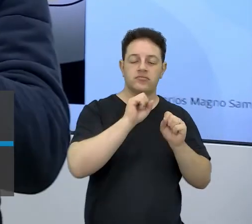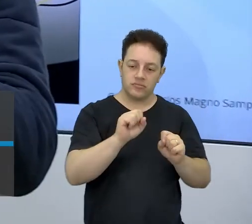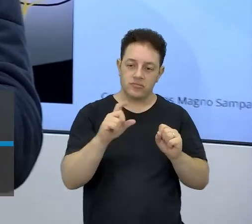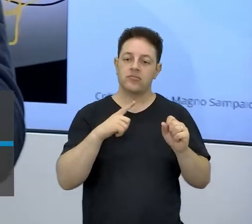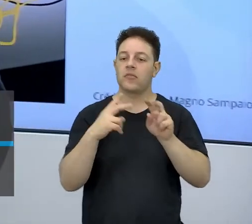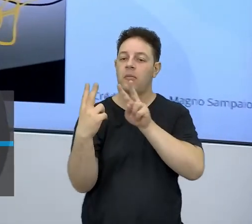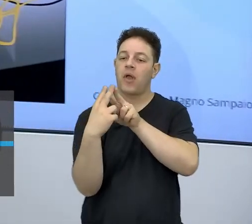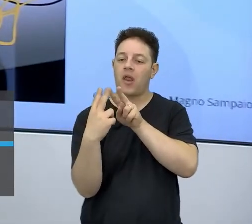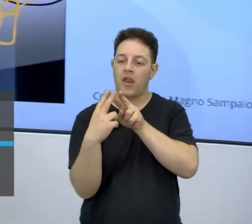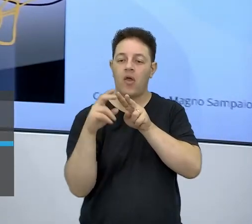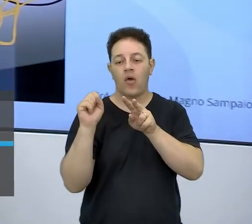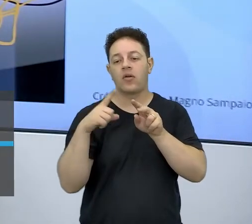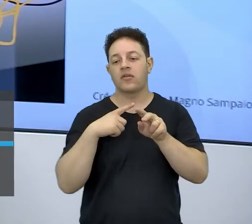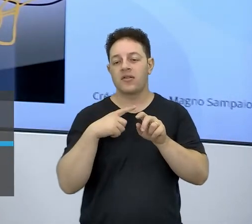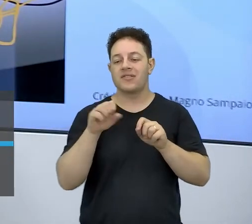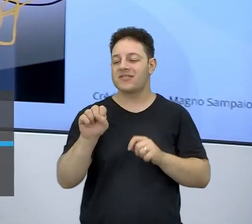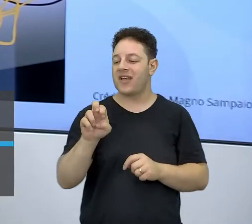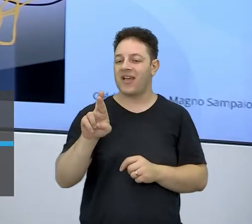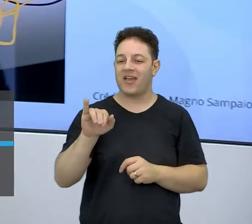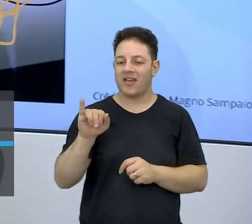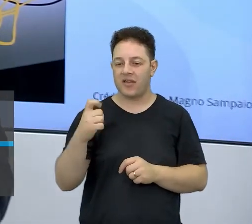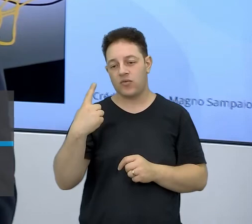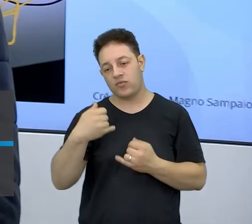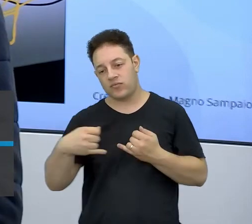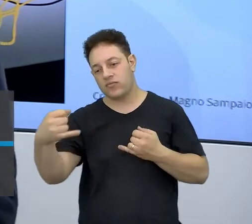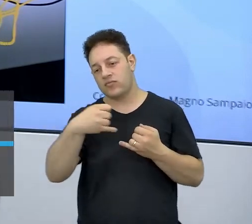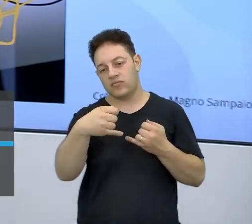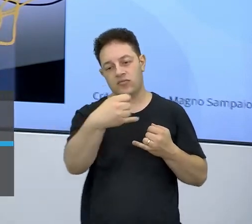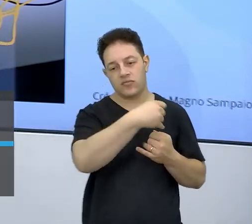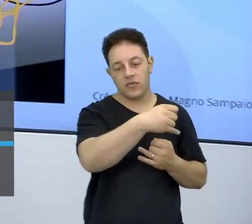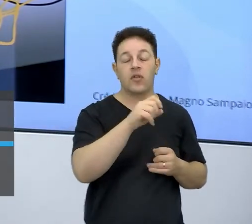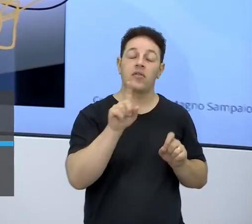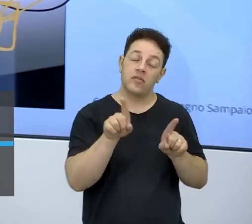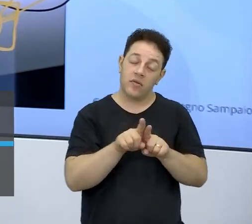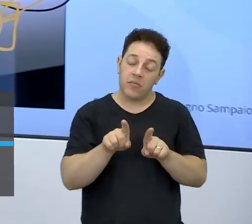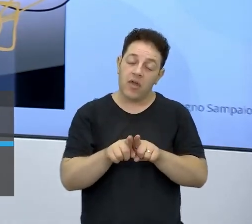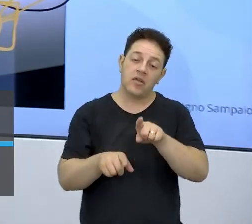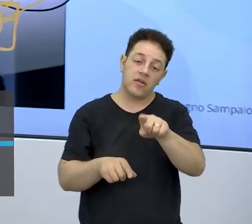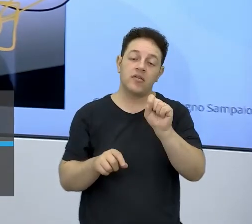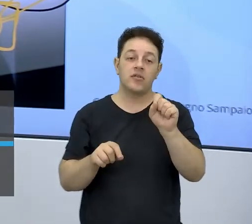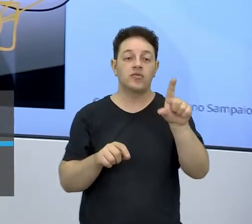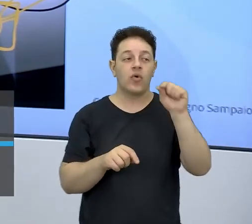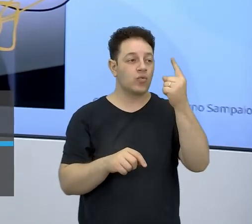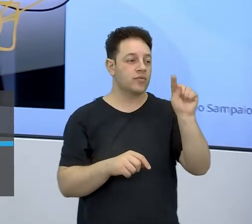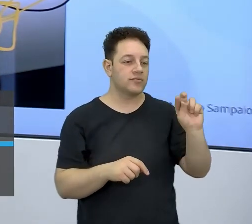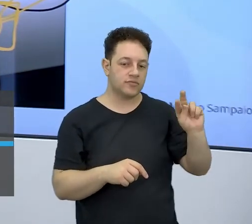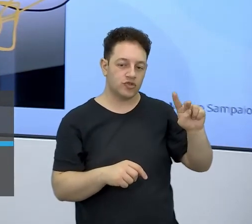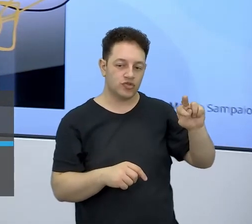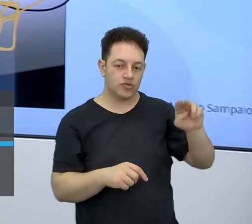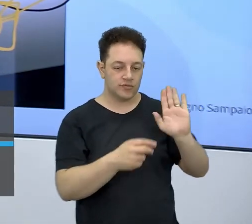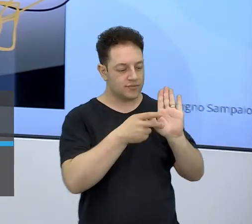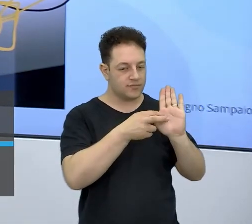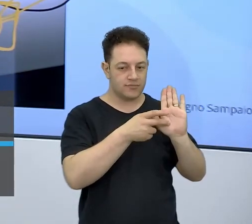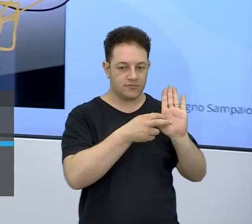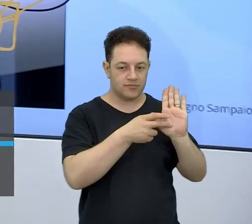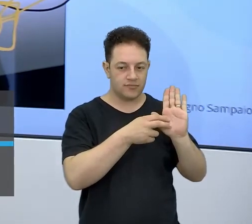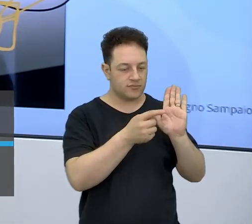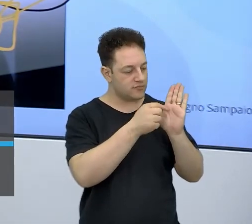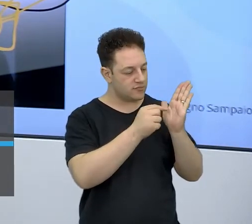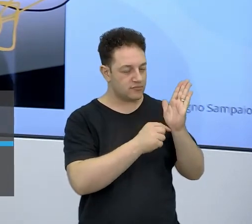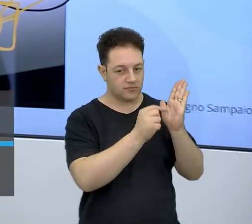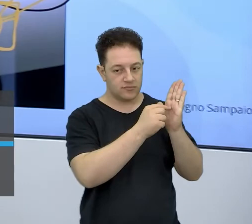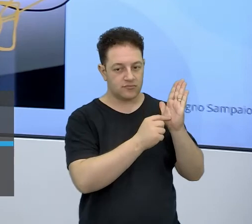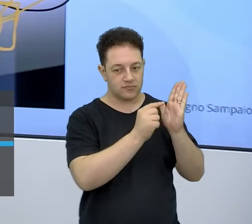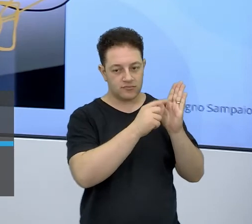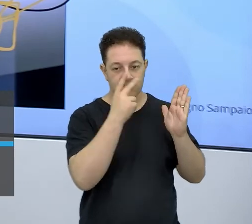paralelo, você escolhe, não vou te dar esse spoiler, provavelmente você vai escolher também um interruptor para ligar e desligar essas lâmpadas